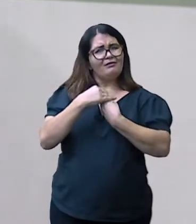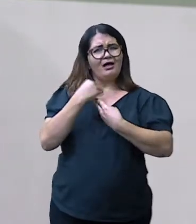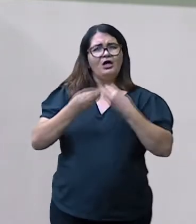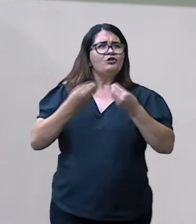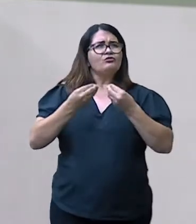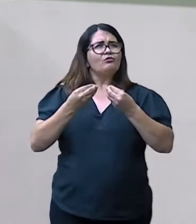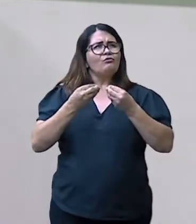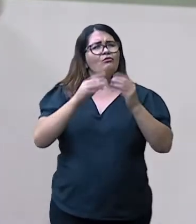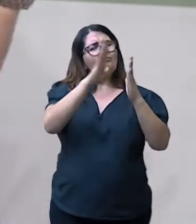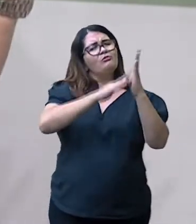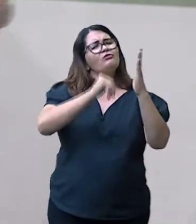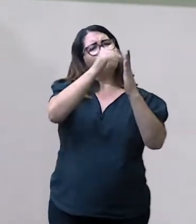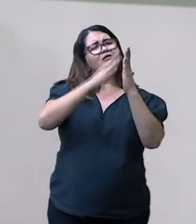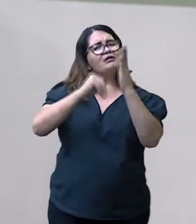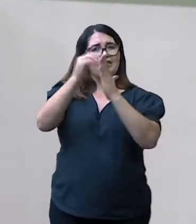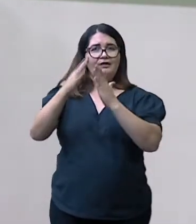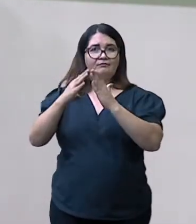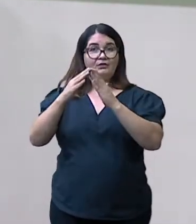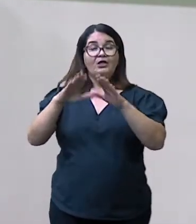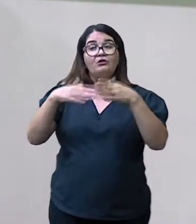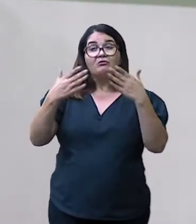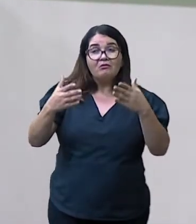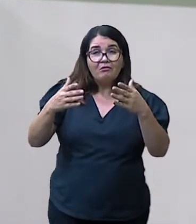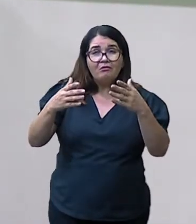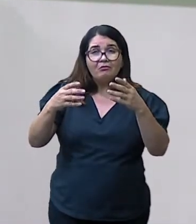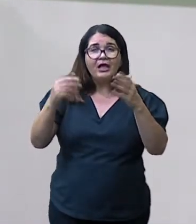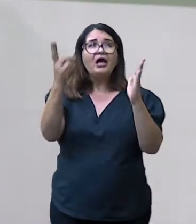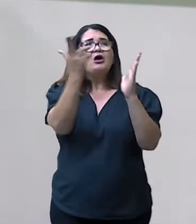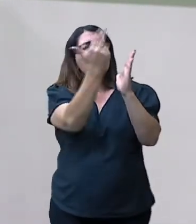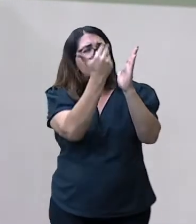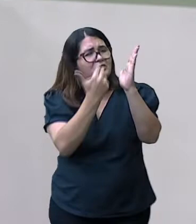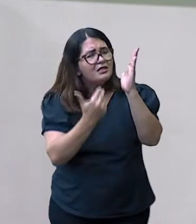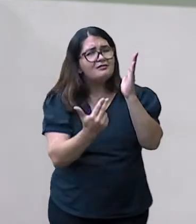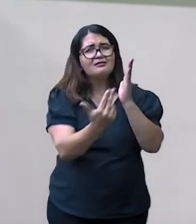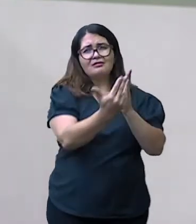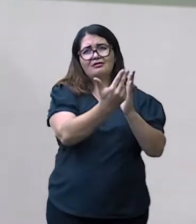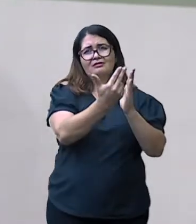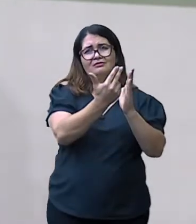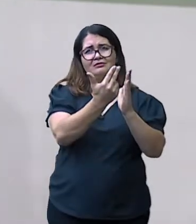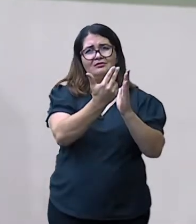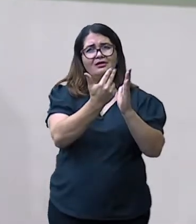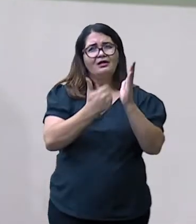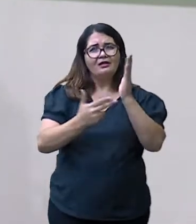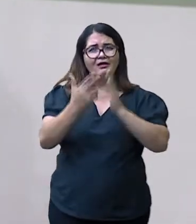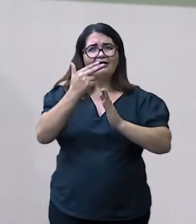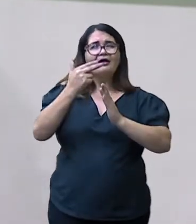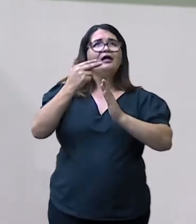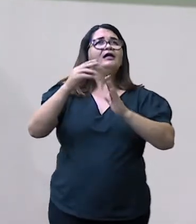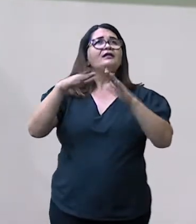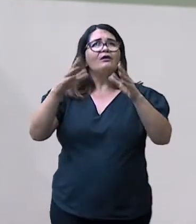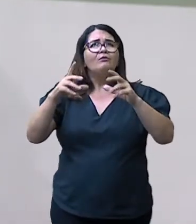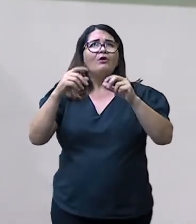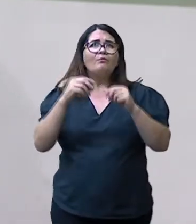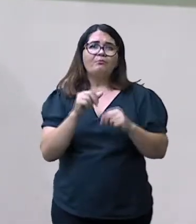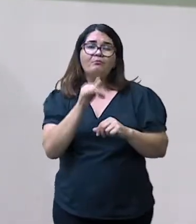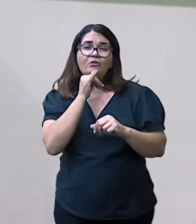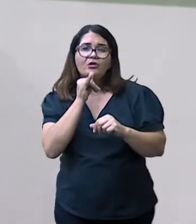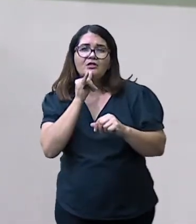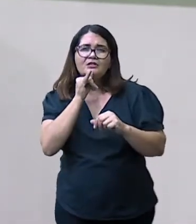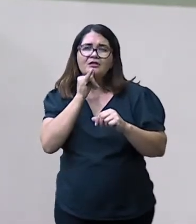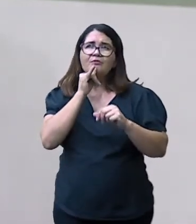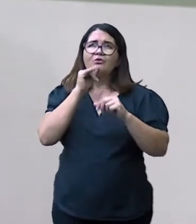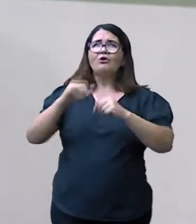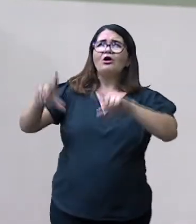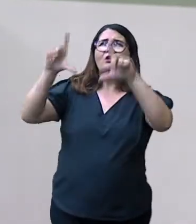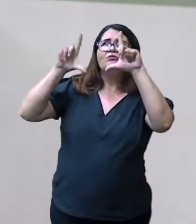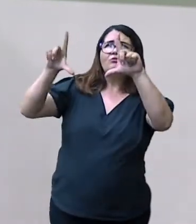quisesse colocar um coração desse tamanho, ela não sabia me explicar como que eu fazia. Ela simplesmente colocava, por exemplo, um cavalo em cima do